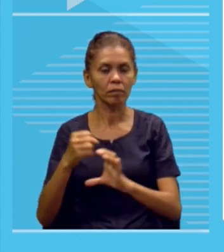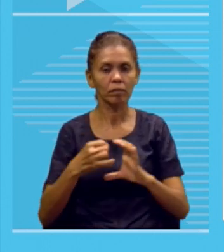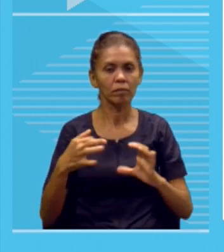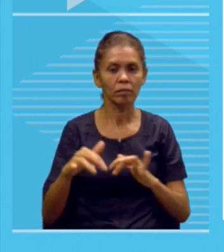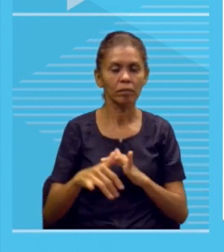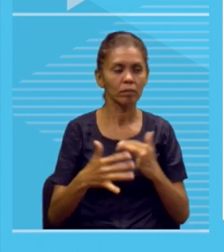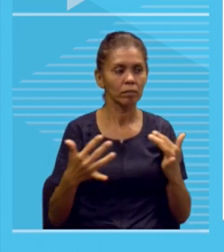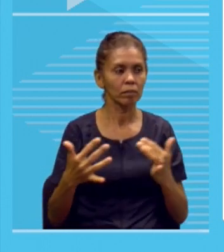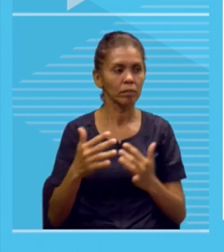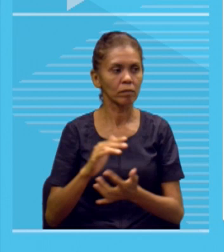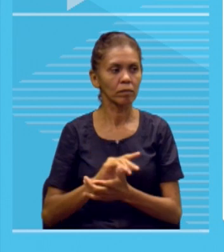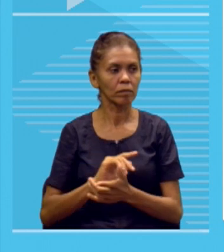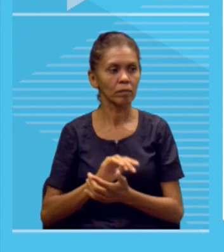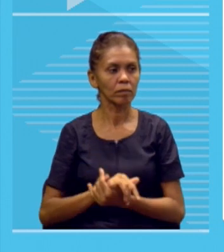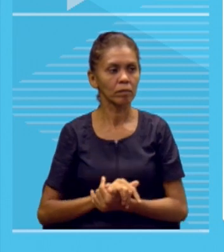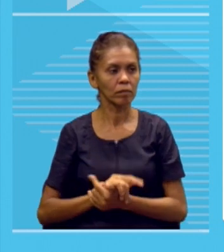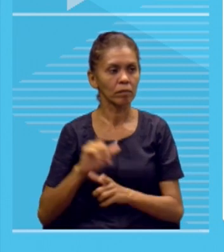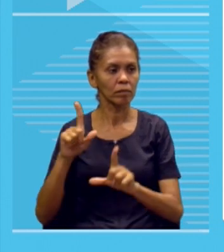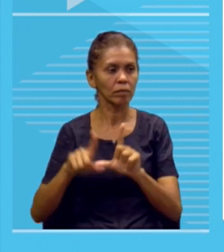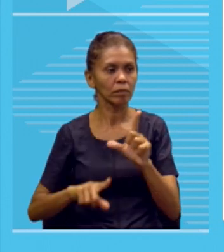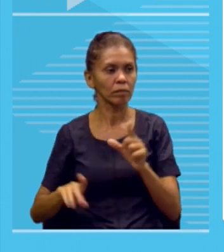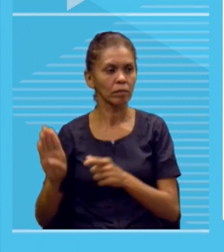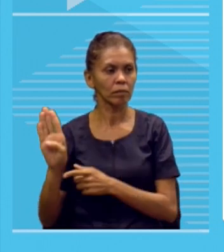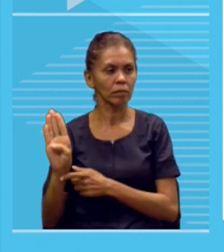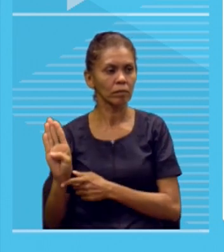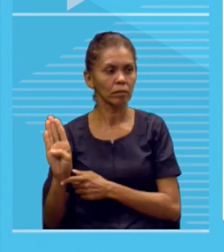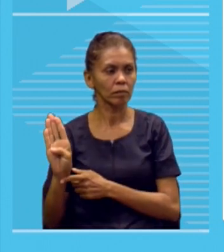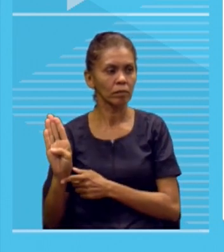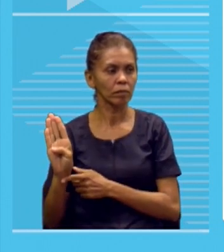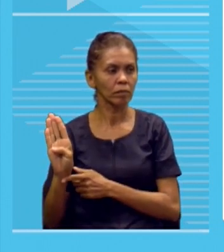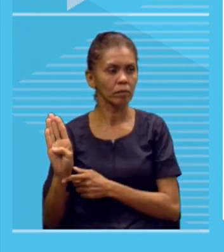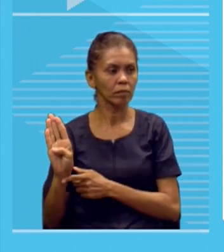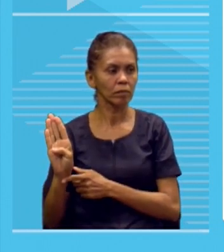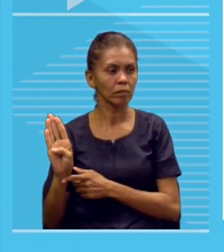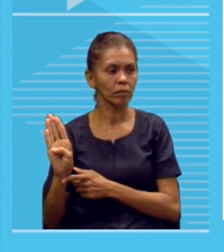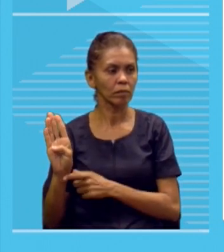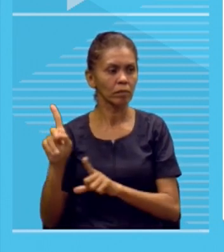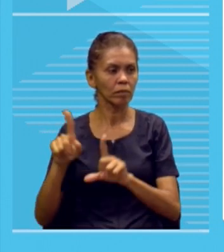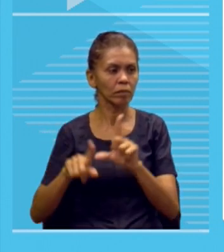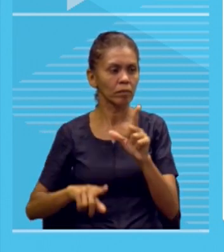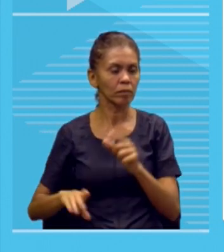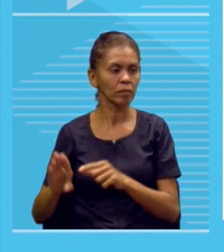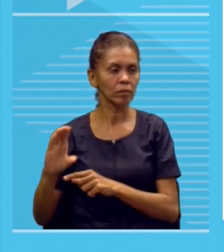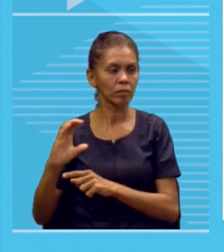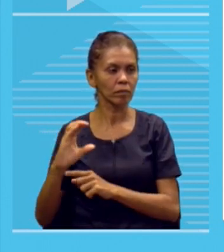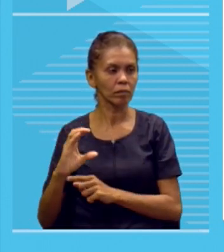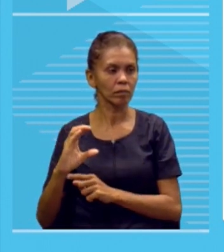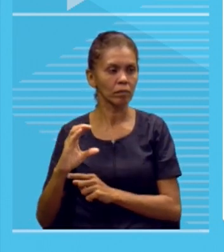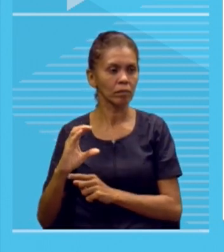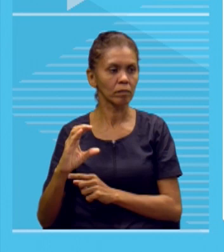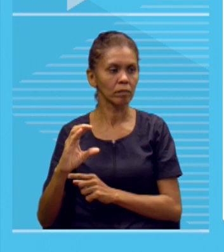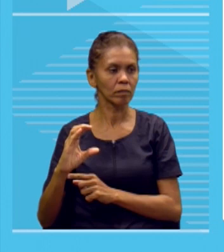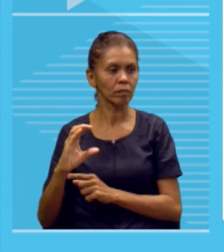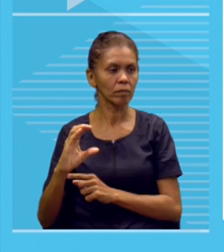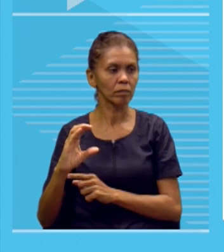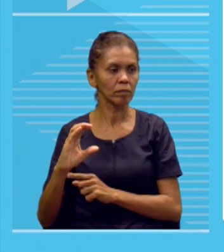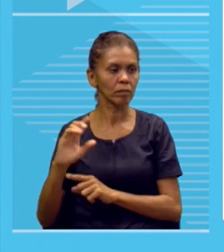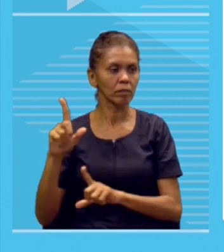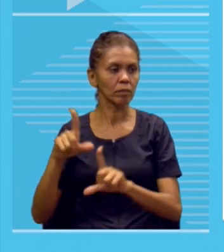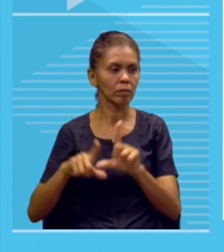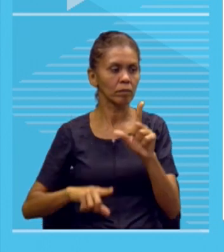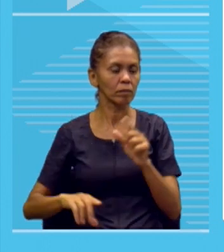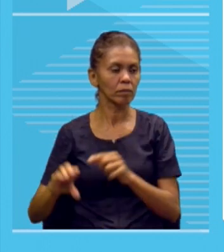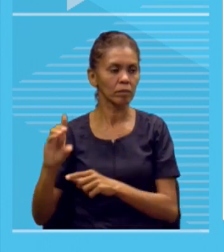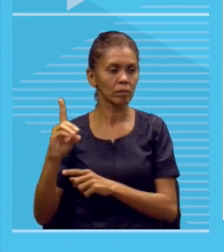da oferta de mão de obra qualificada na indústria. Fomento de políticas públicas para habitação